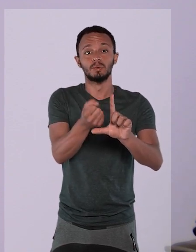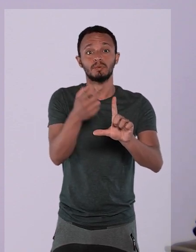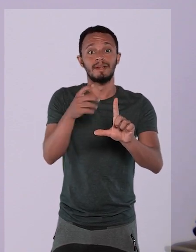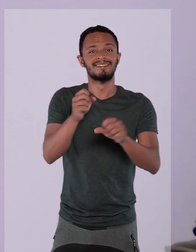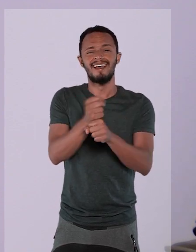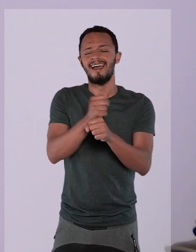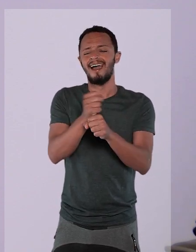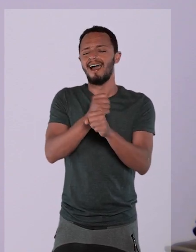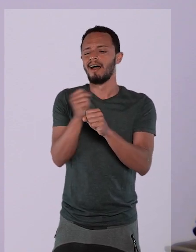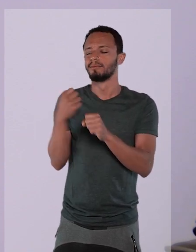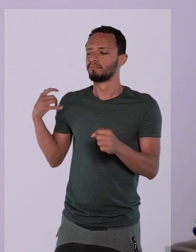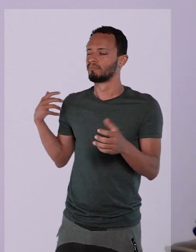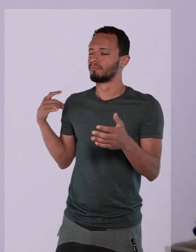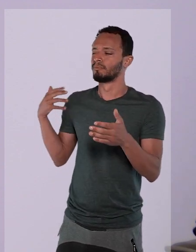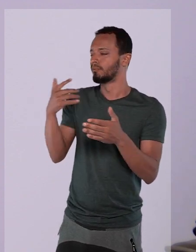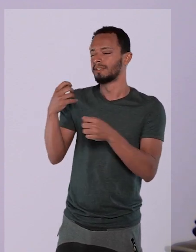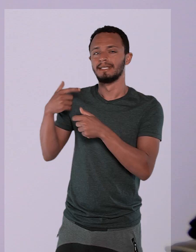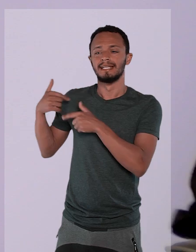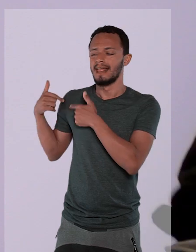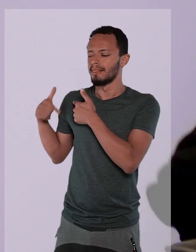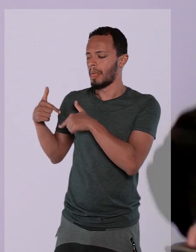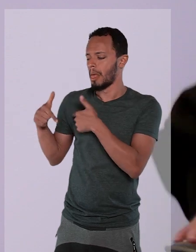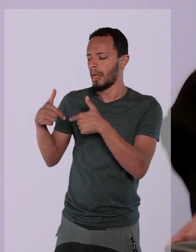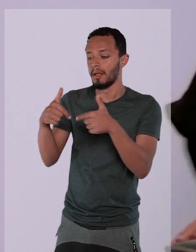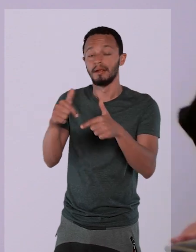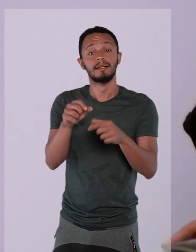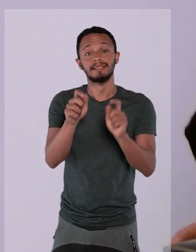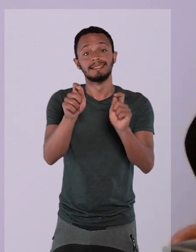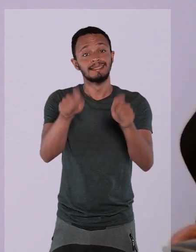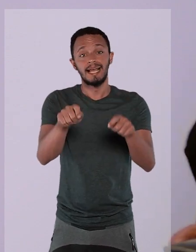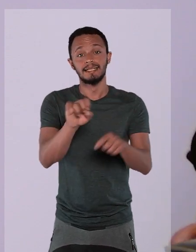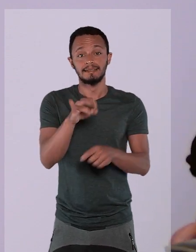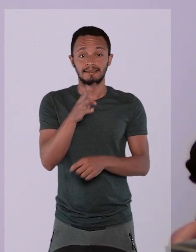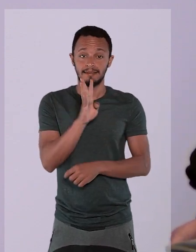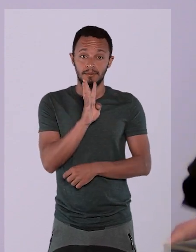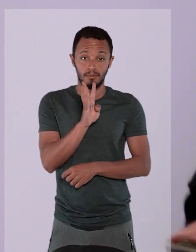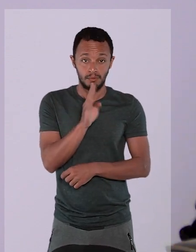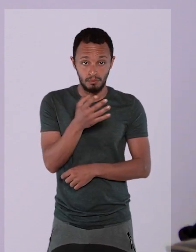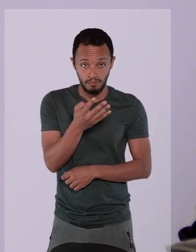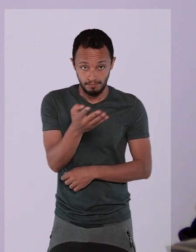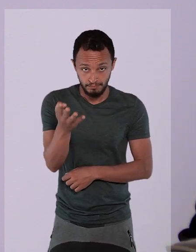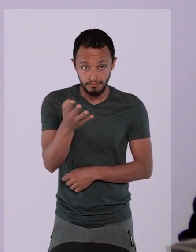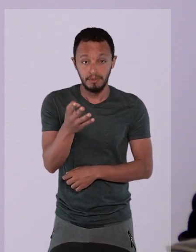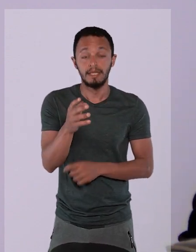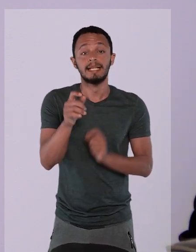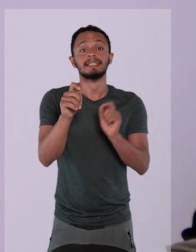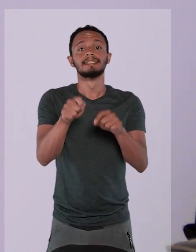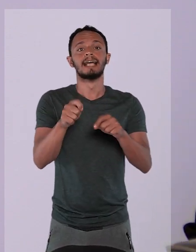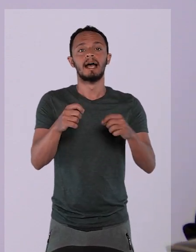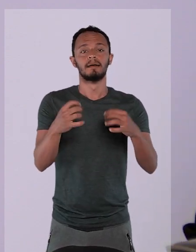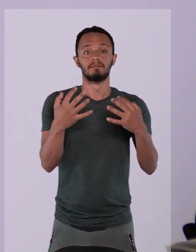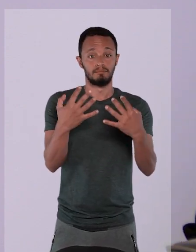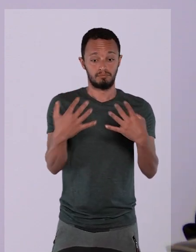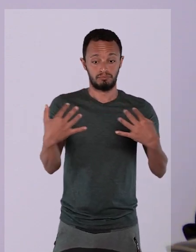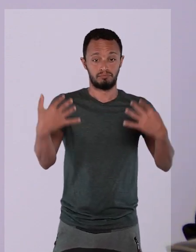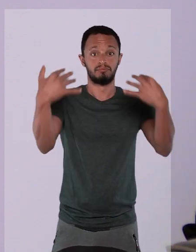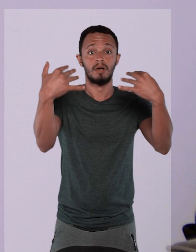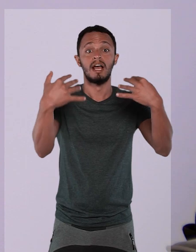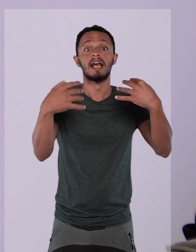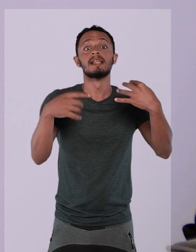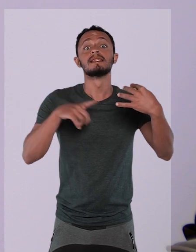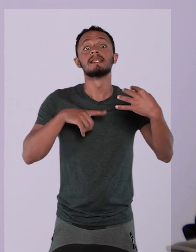pode conhecer na forma de programa de auditório, de 1 hora a